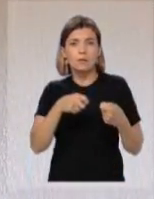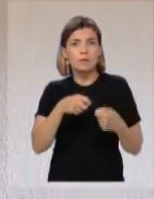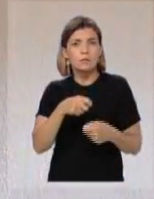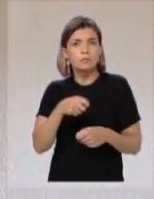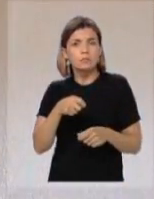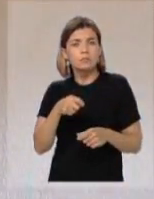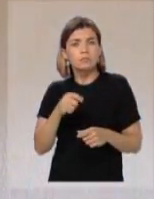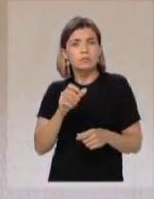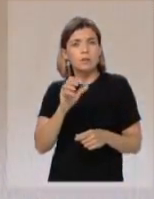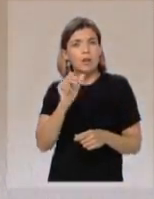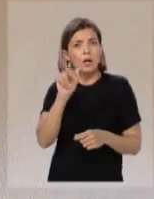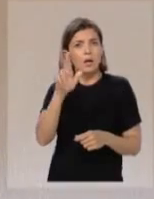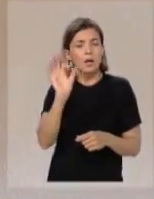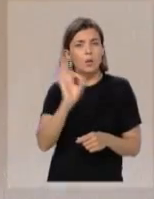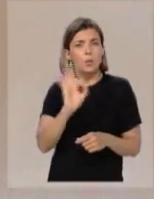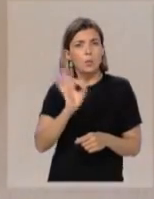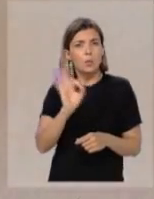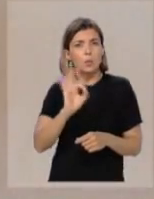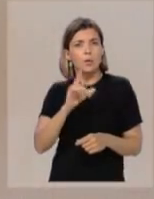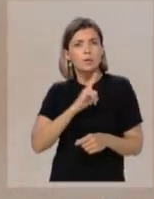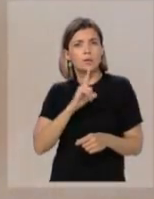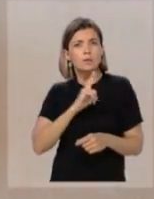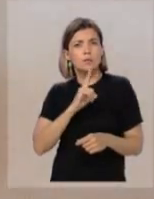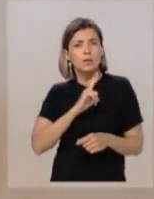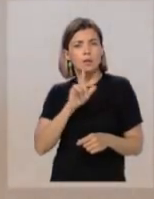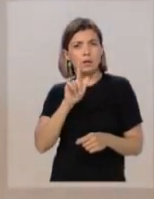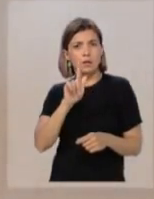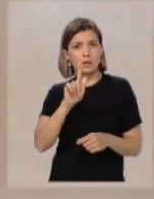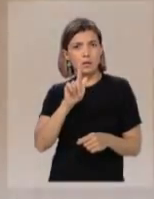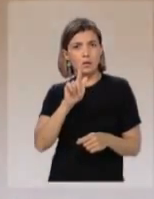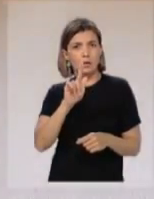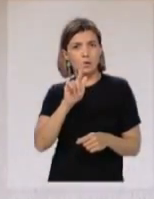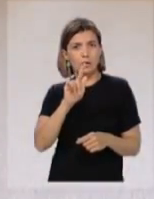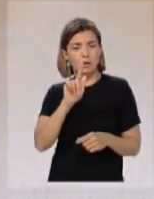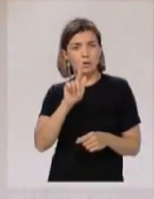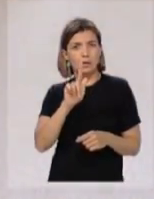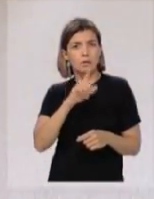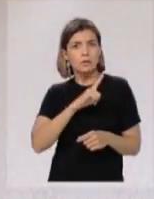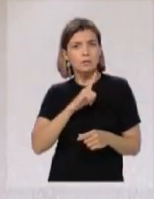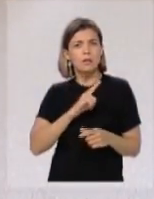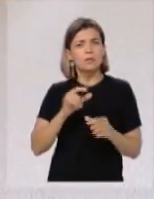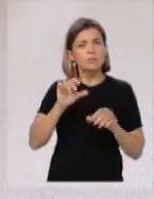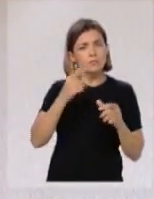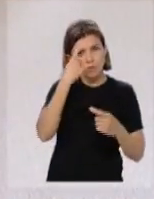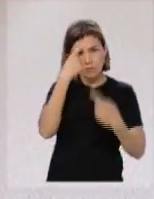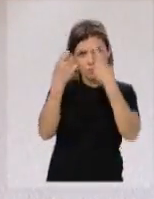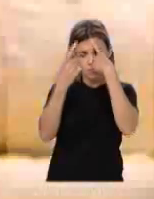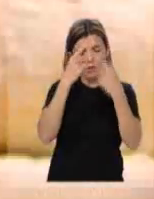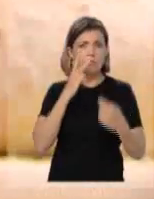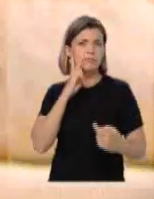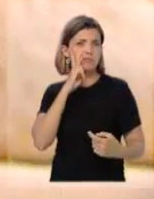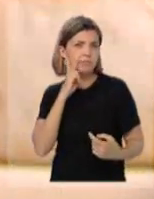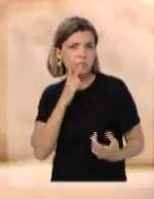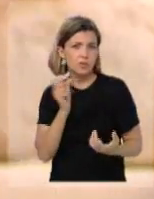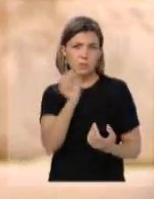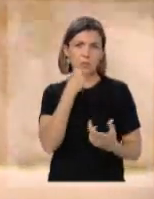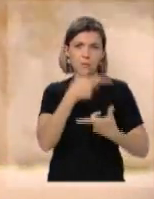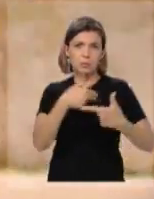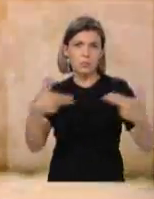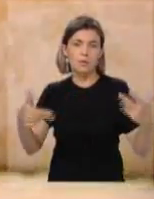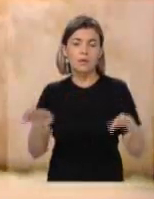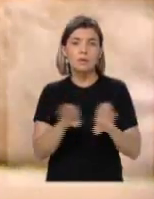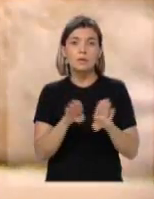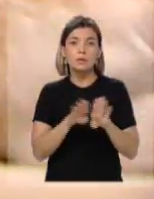fungo, na ausência de oxigênio, oxida a glicose em álcool etílico, usado na produção de bebidas, e gás